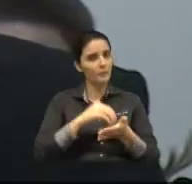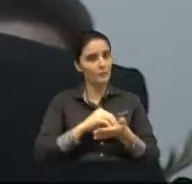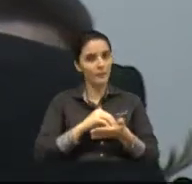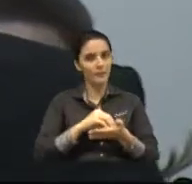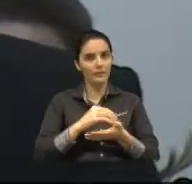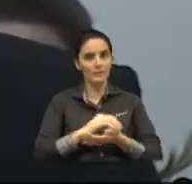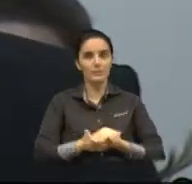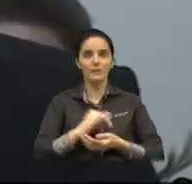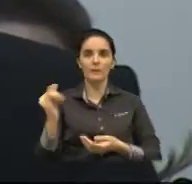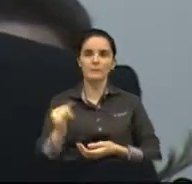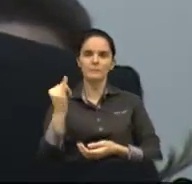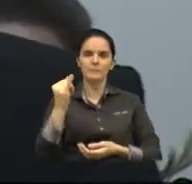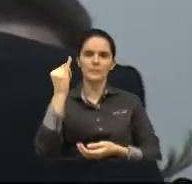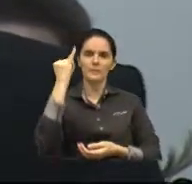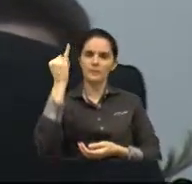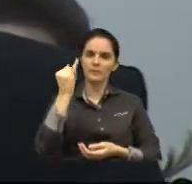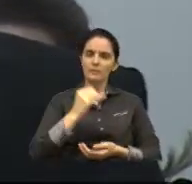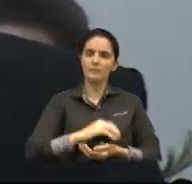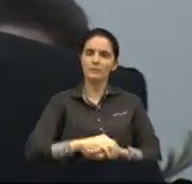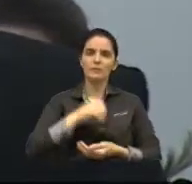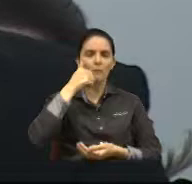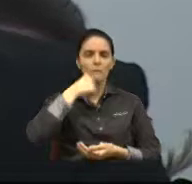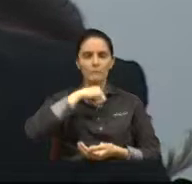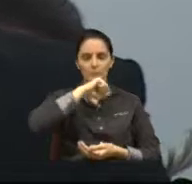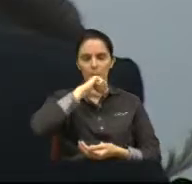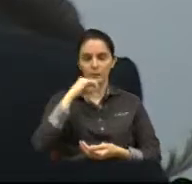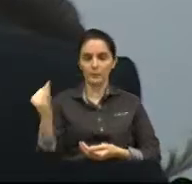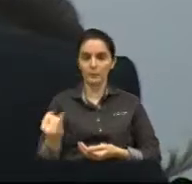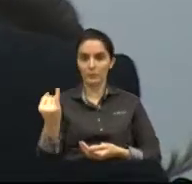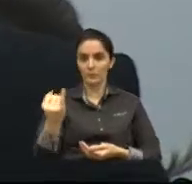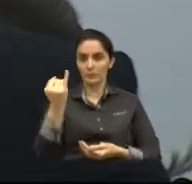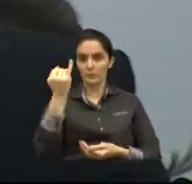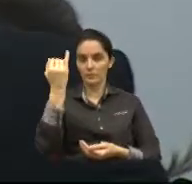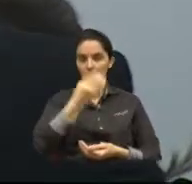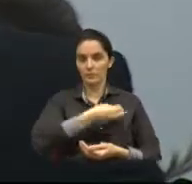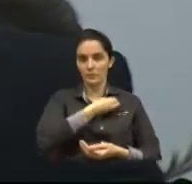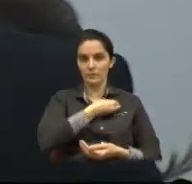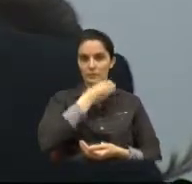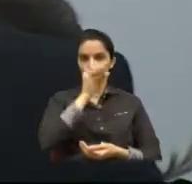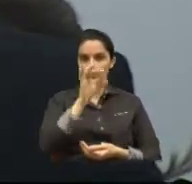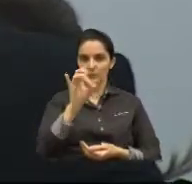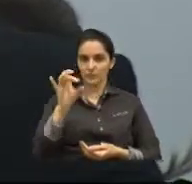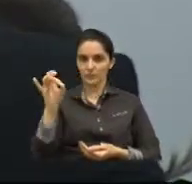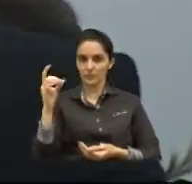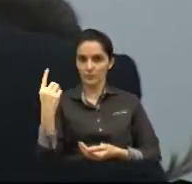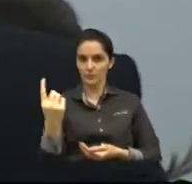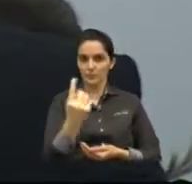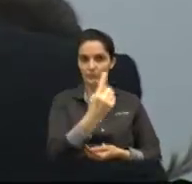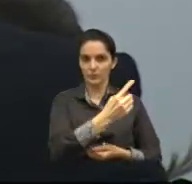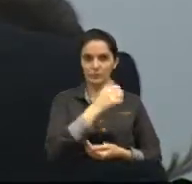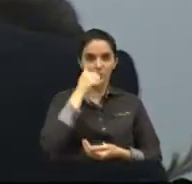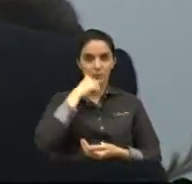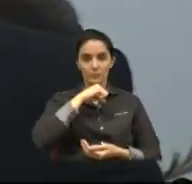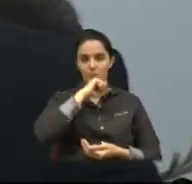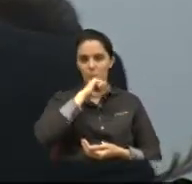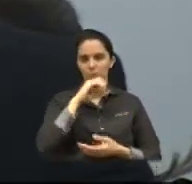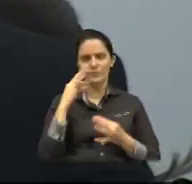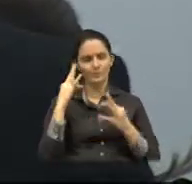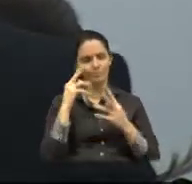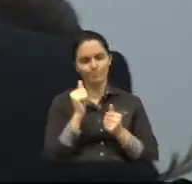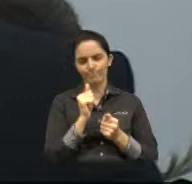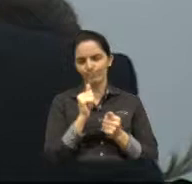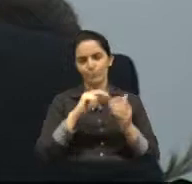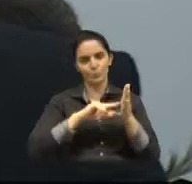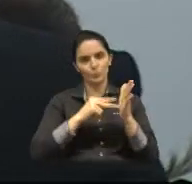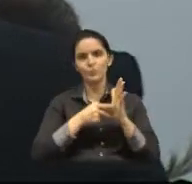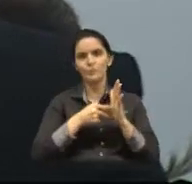a importância da mãe na vida da gente. Né? Mãe é tudo, mãe, não só aquela